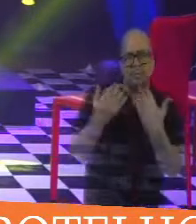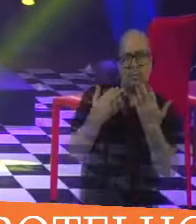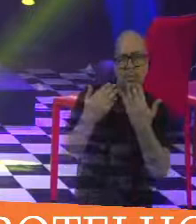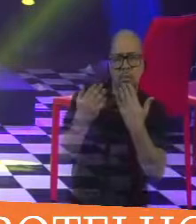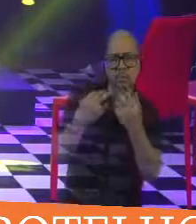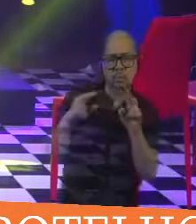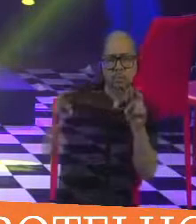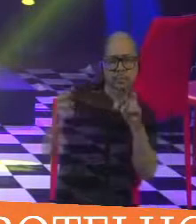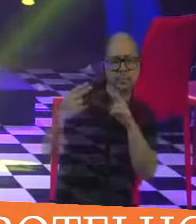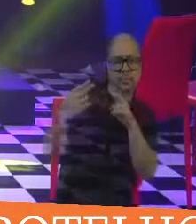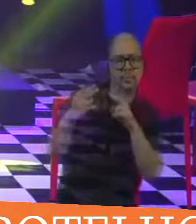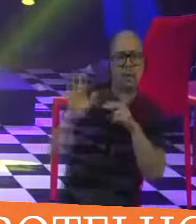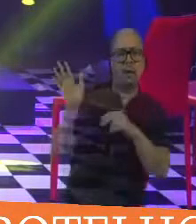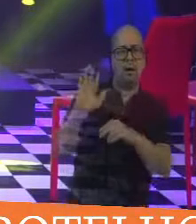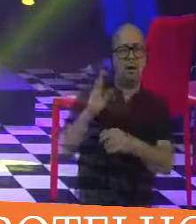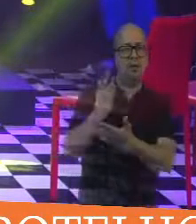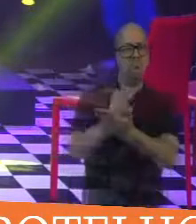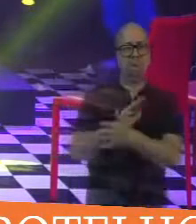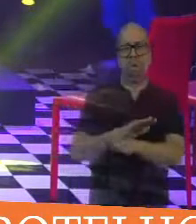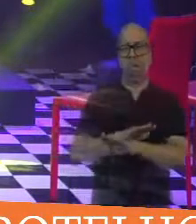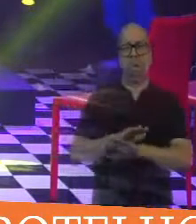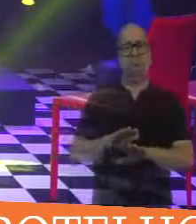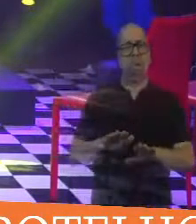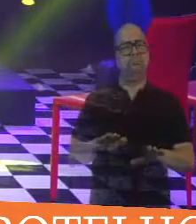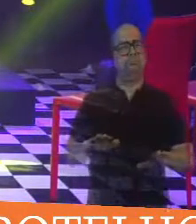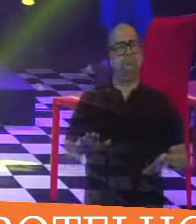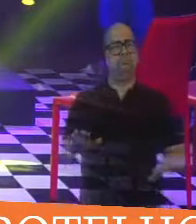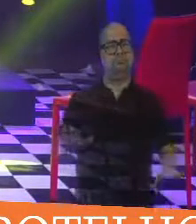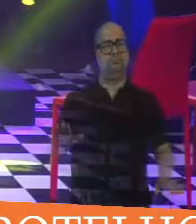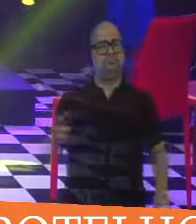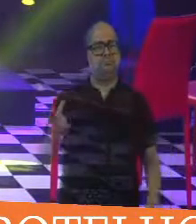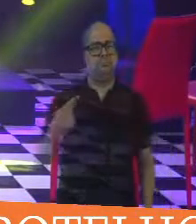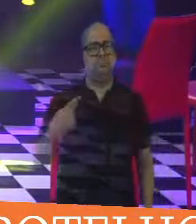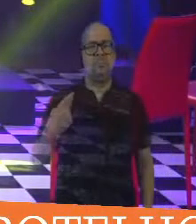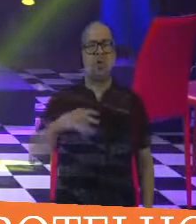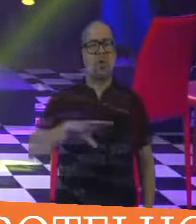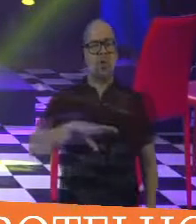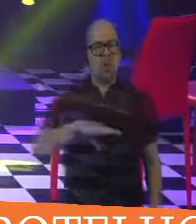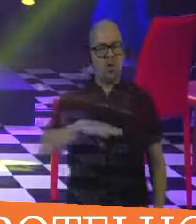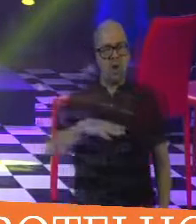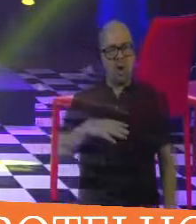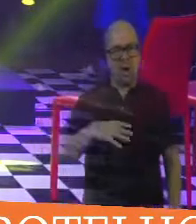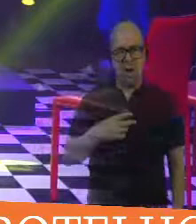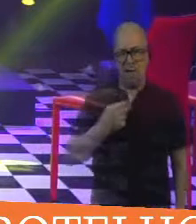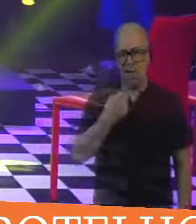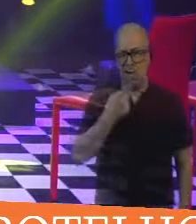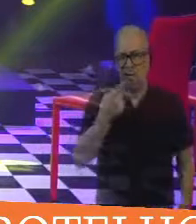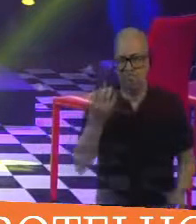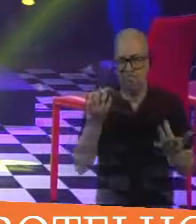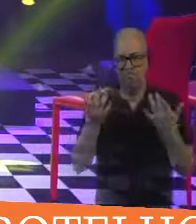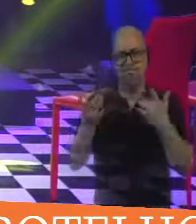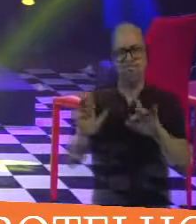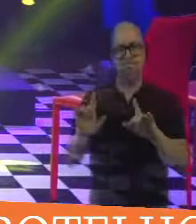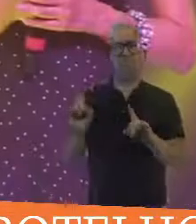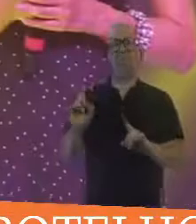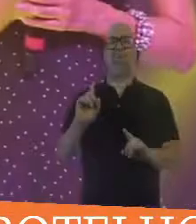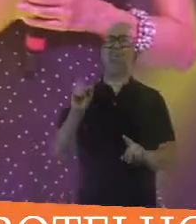cada olhar. O que não temos é coragem de falar.